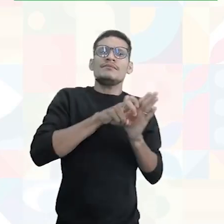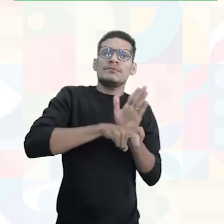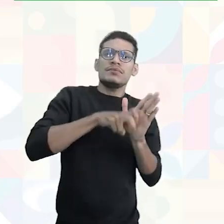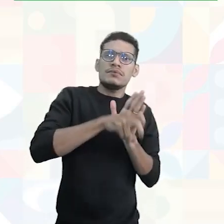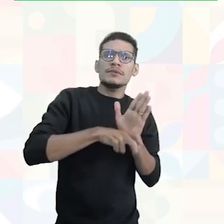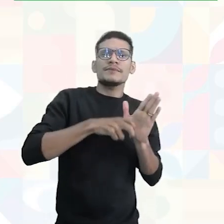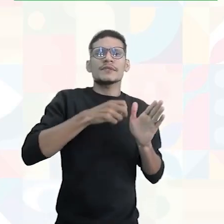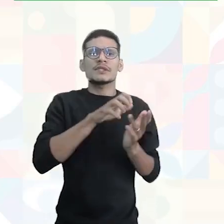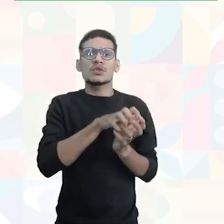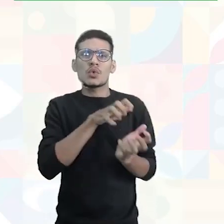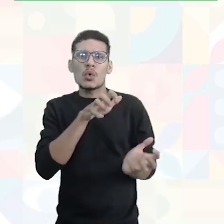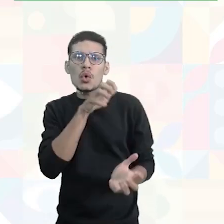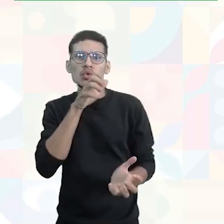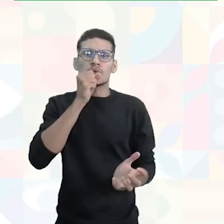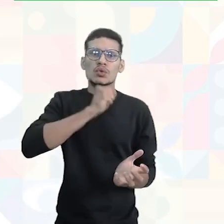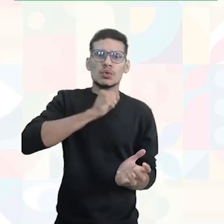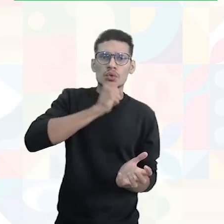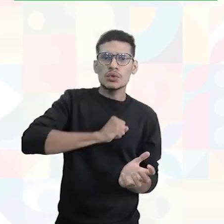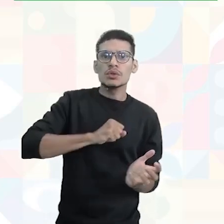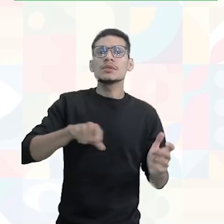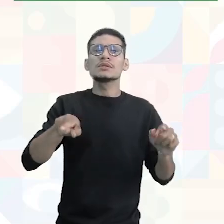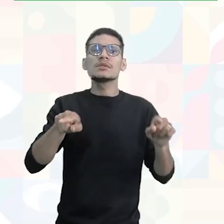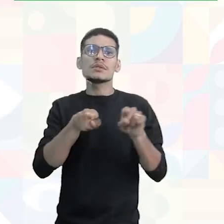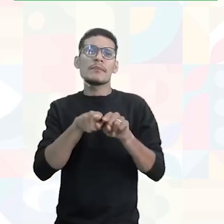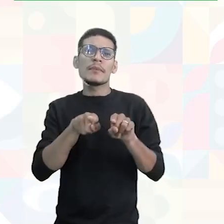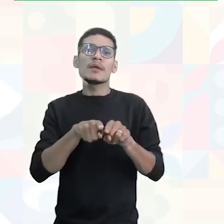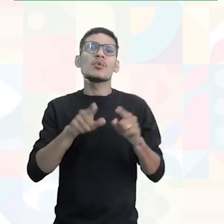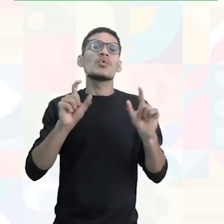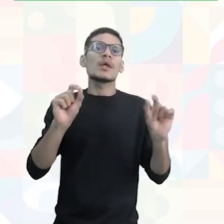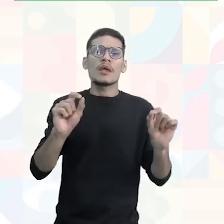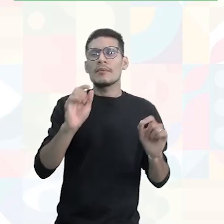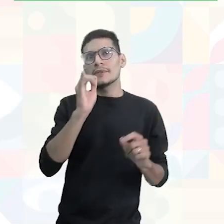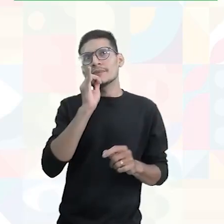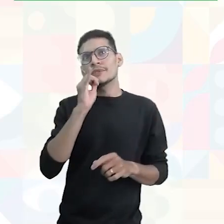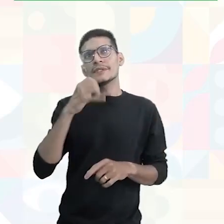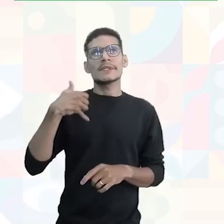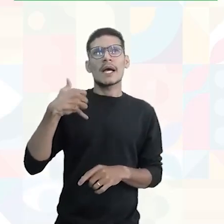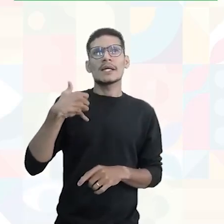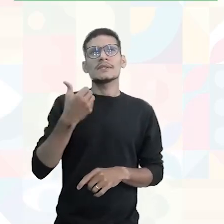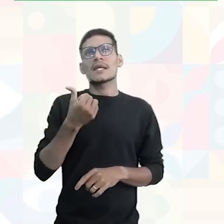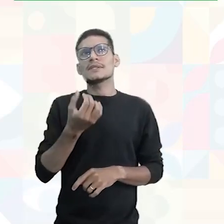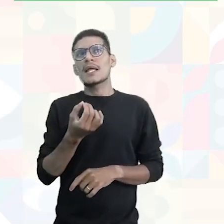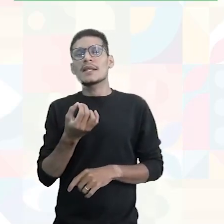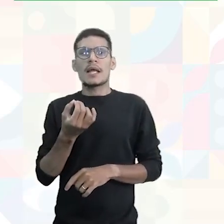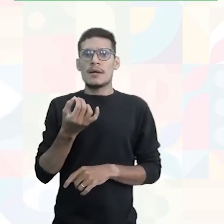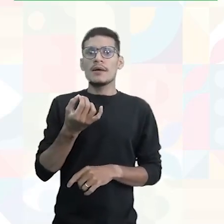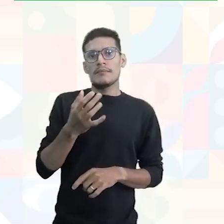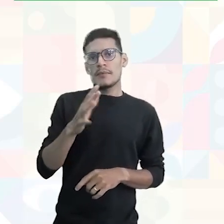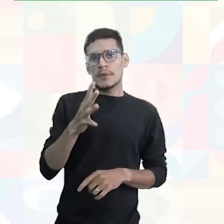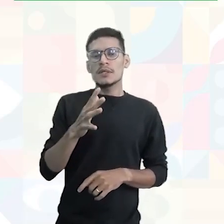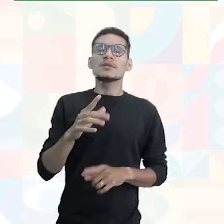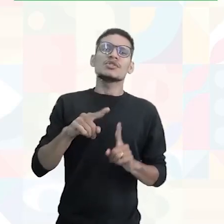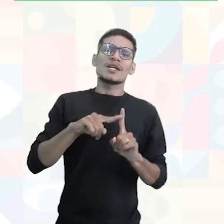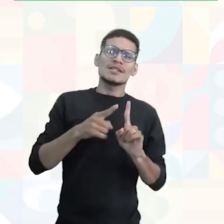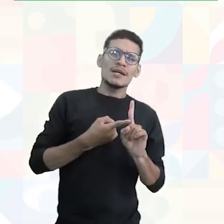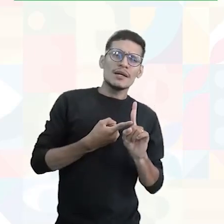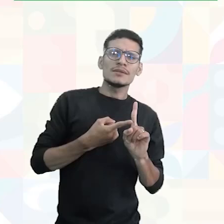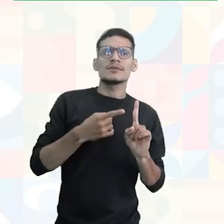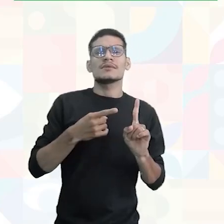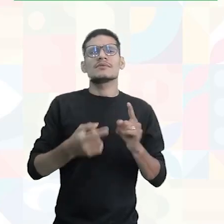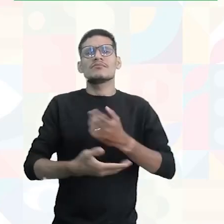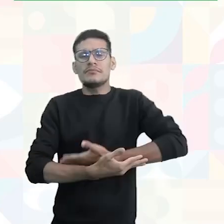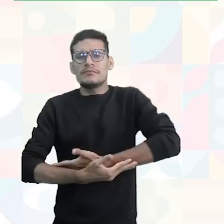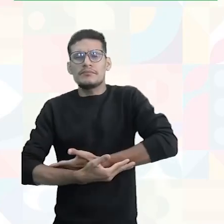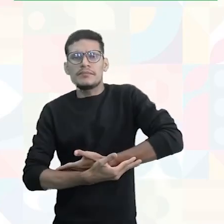os idosos com igual ou superior a 60 anos, as gestantes, as lactantes e as